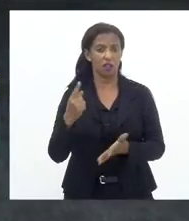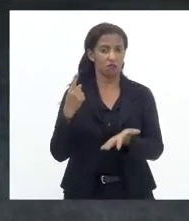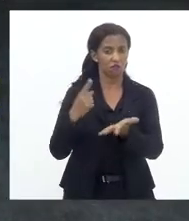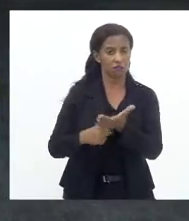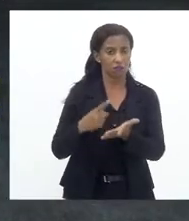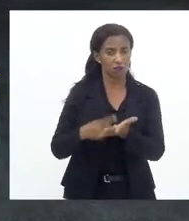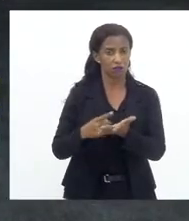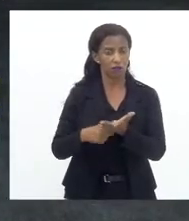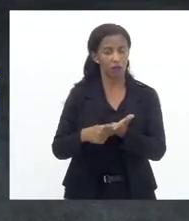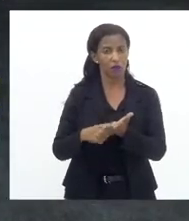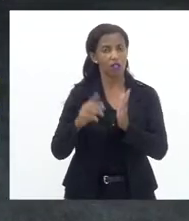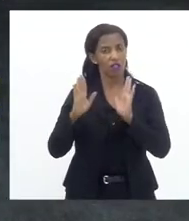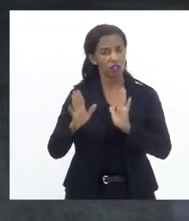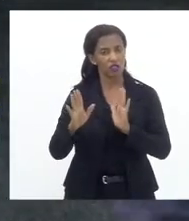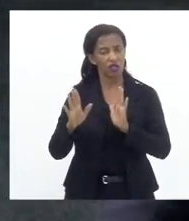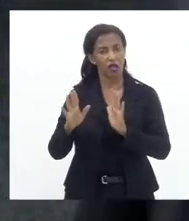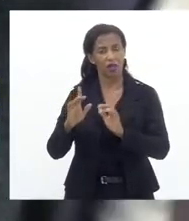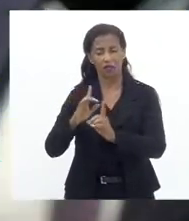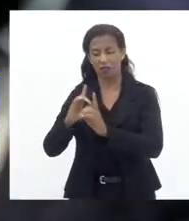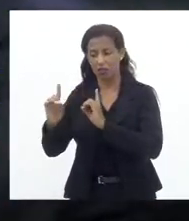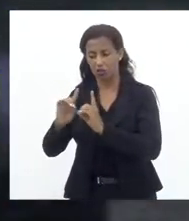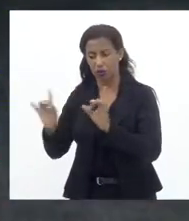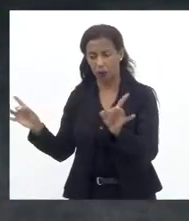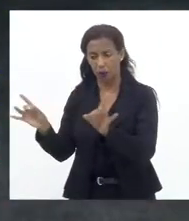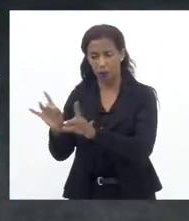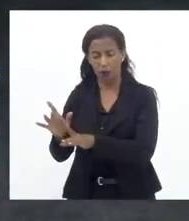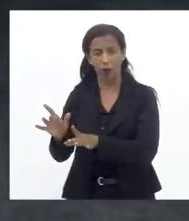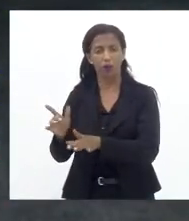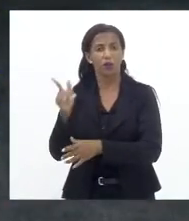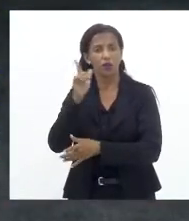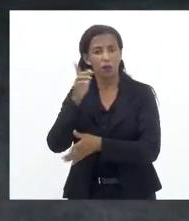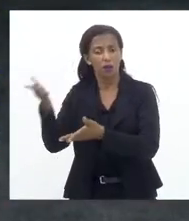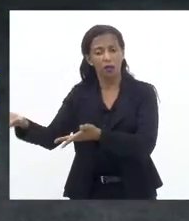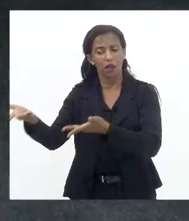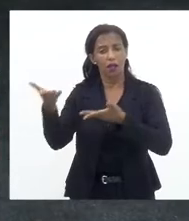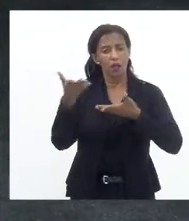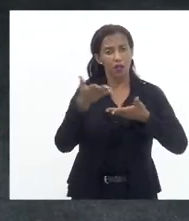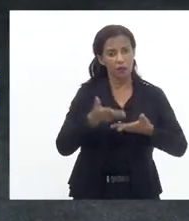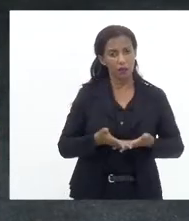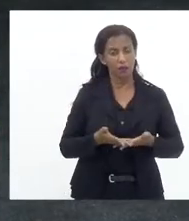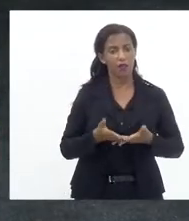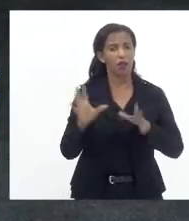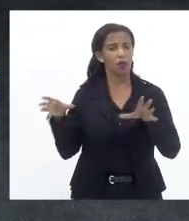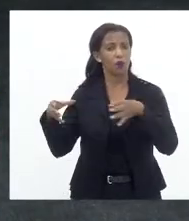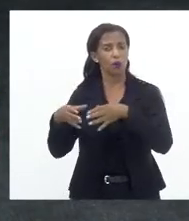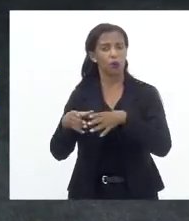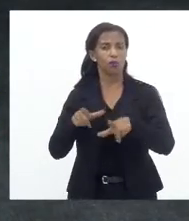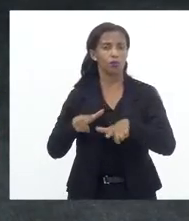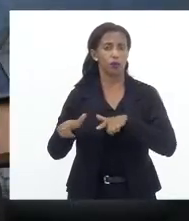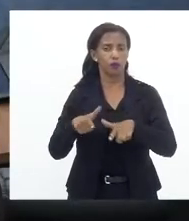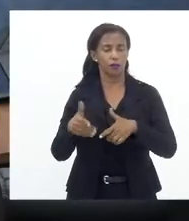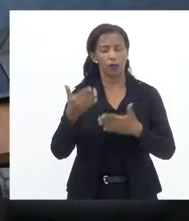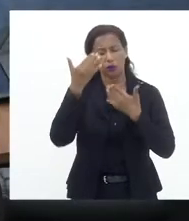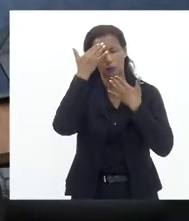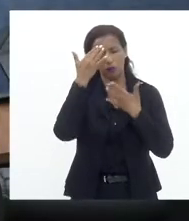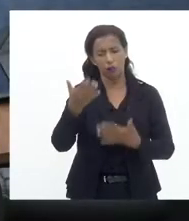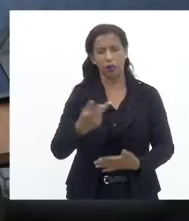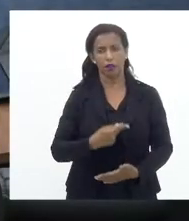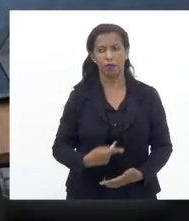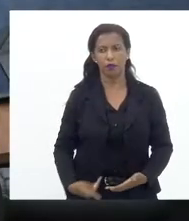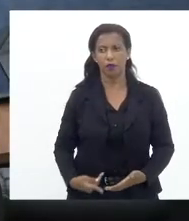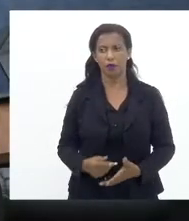vencida essa negociação a gente possa receber aqui os servidores através do Fox Pepper Obrigada presidente